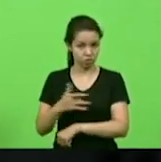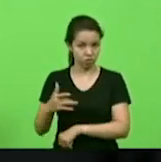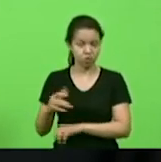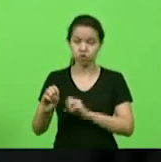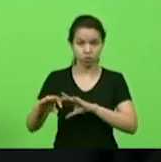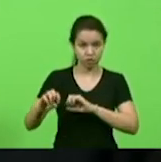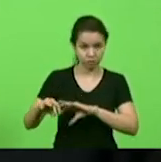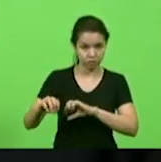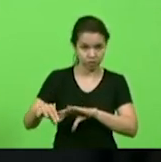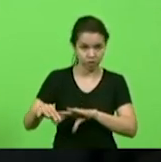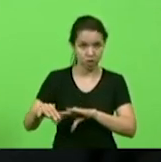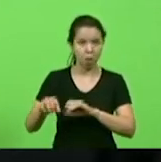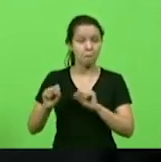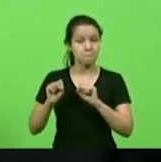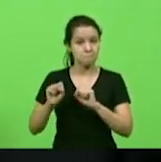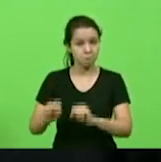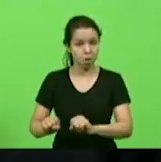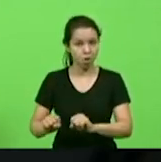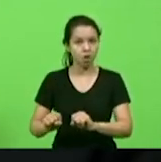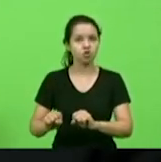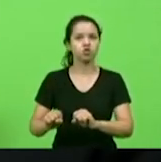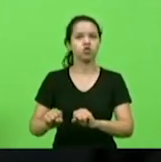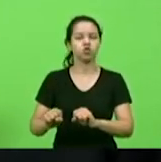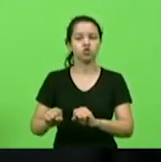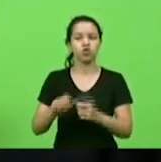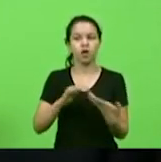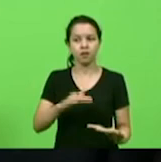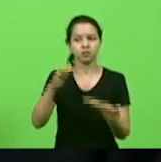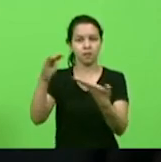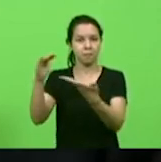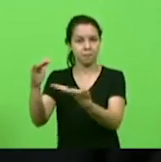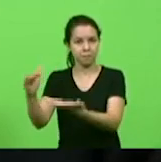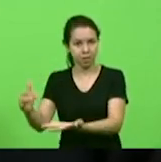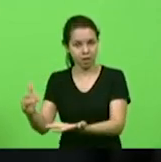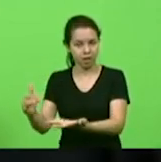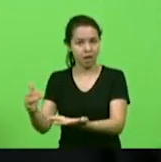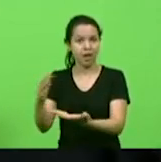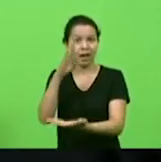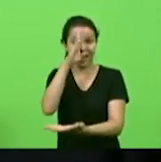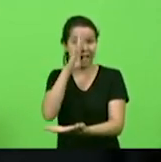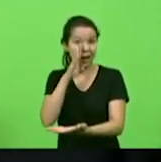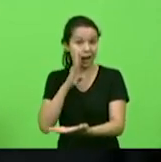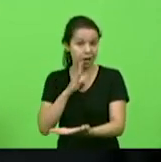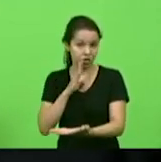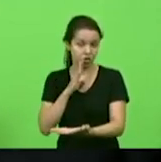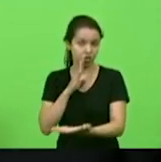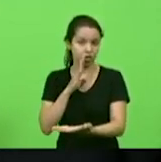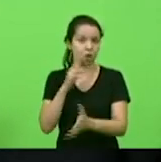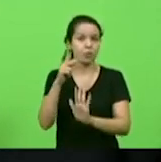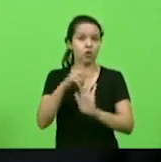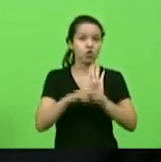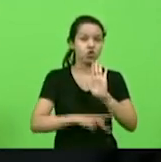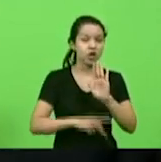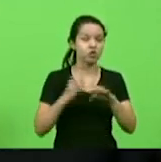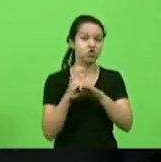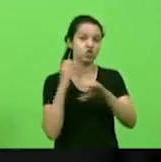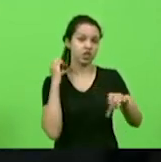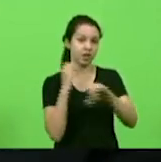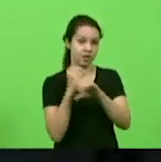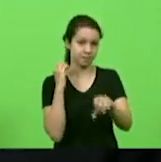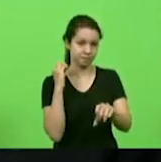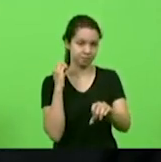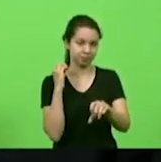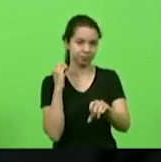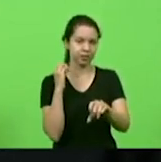exemplo, com universidades, para que formandos dos cursos de engenharia e arquitetura possam colaborar com o